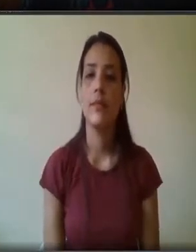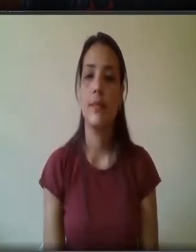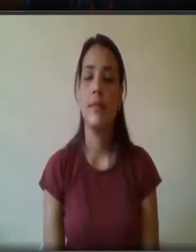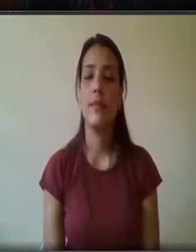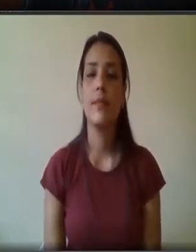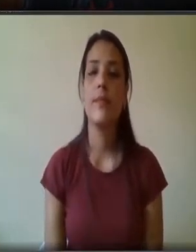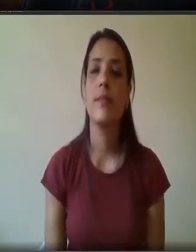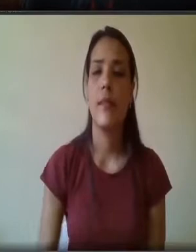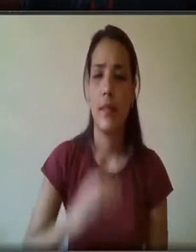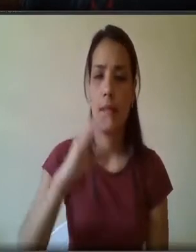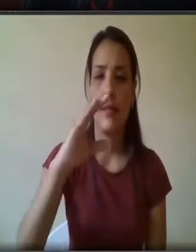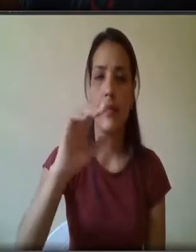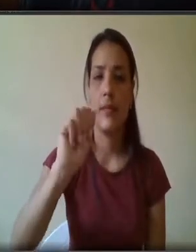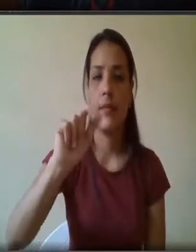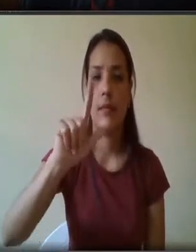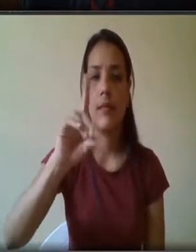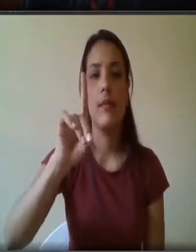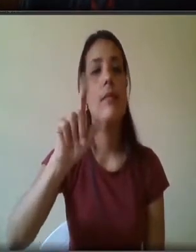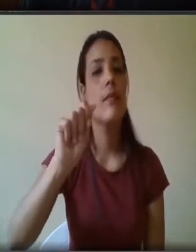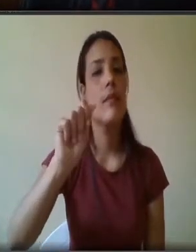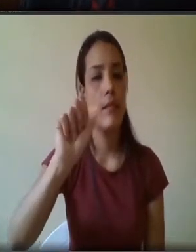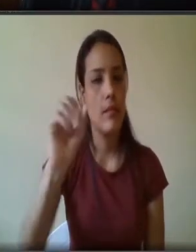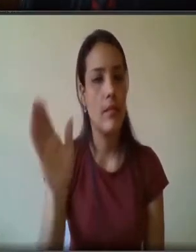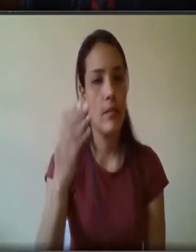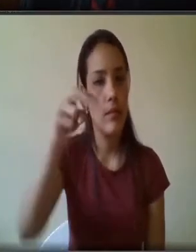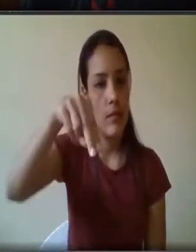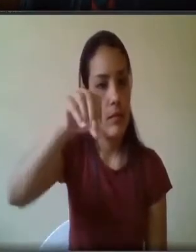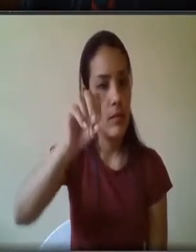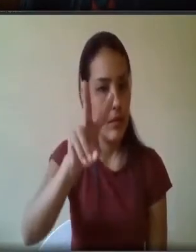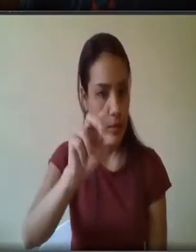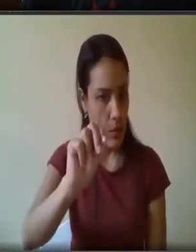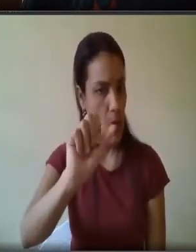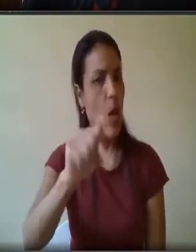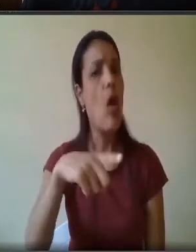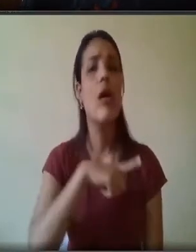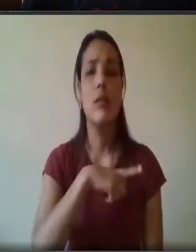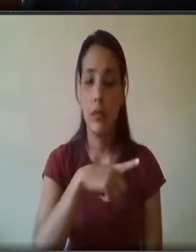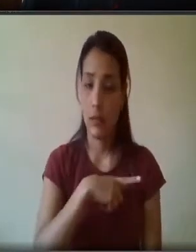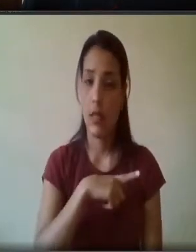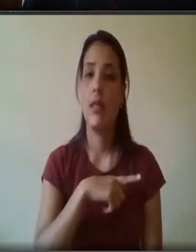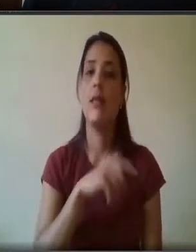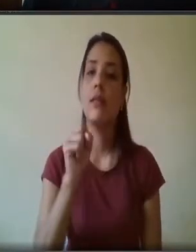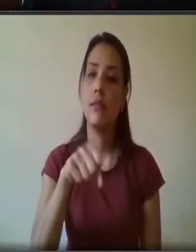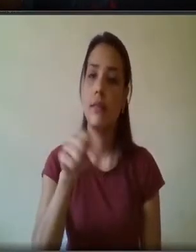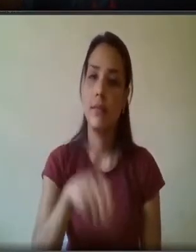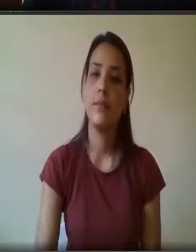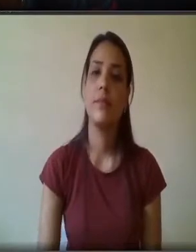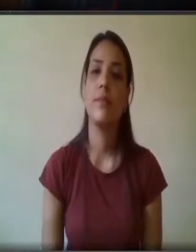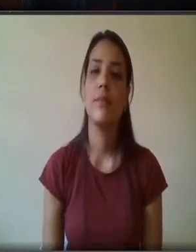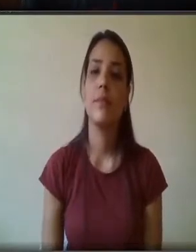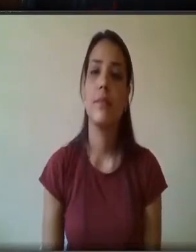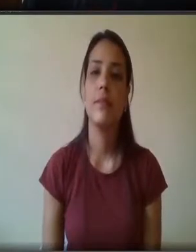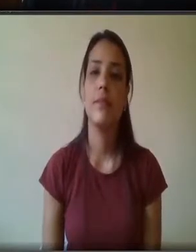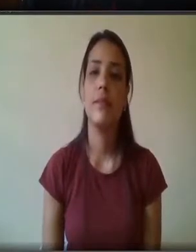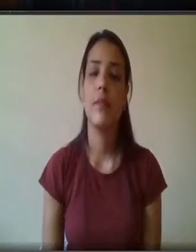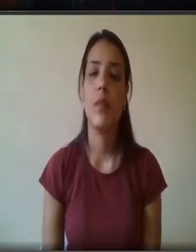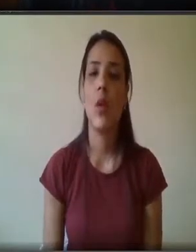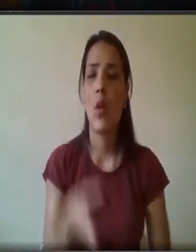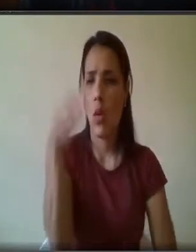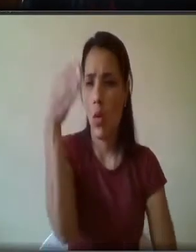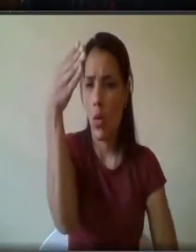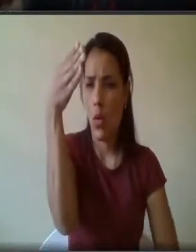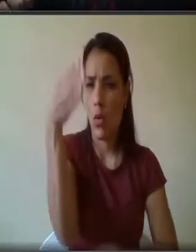cratera vulcânica. Tá? Lugares, por exemplo, que você... esses resorts, né? Ou hotéis com